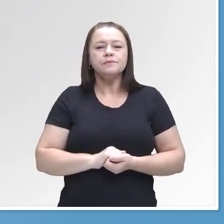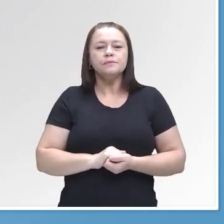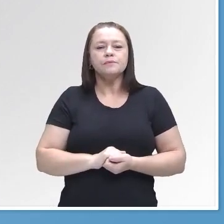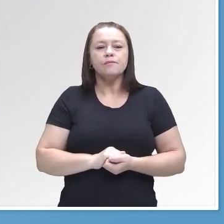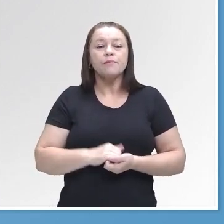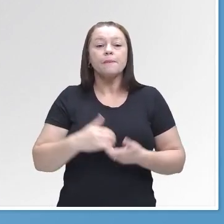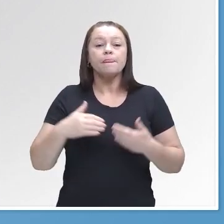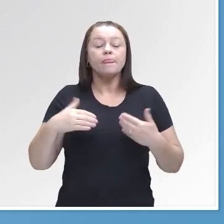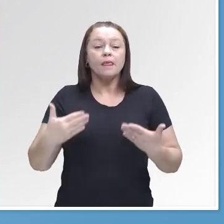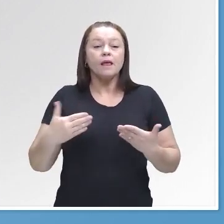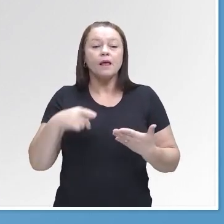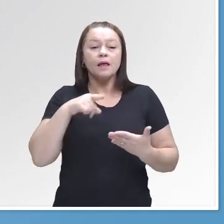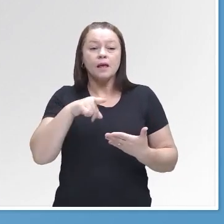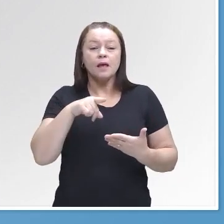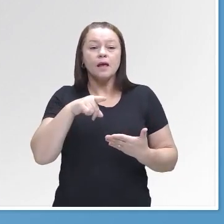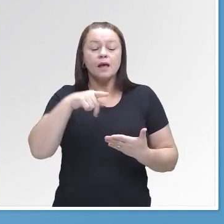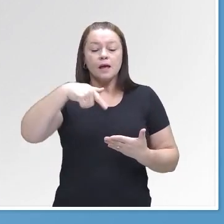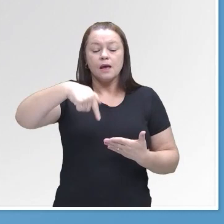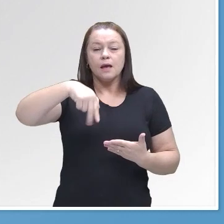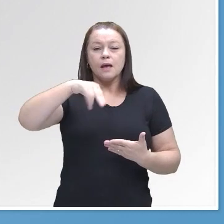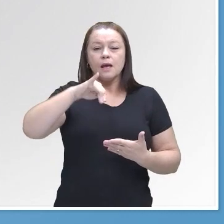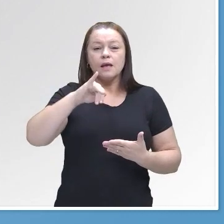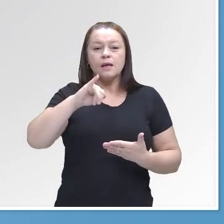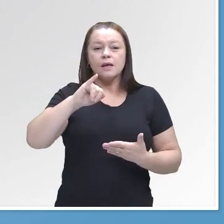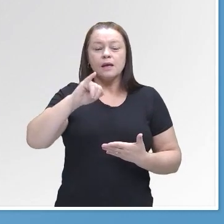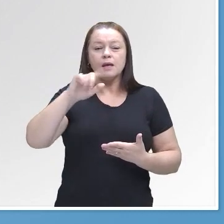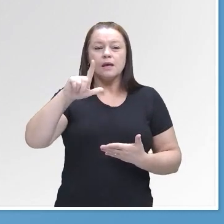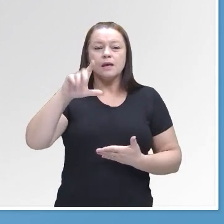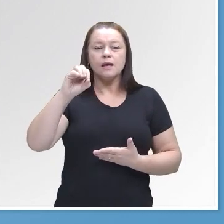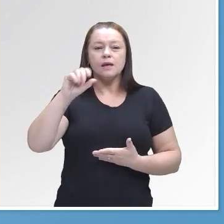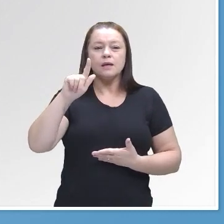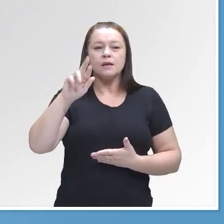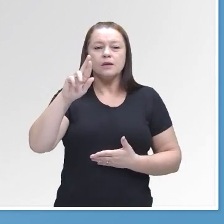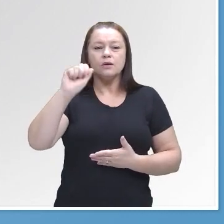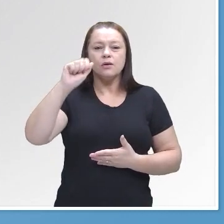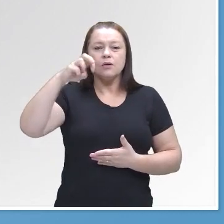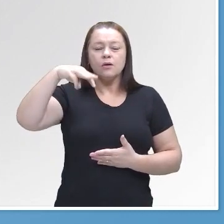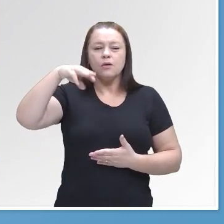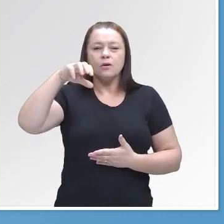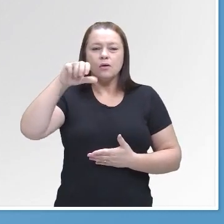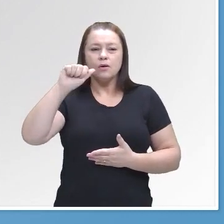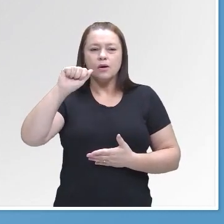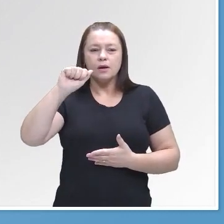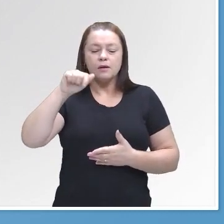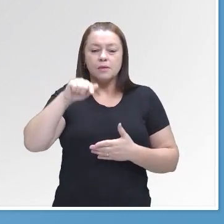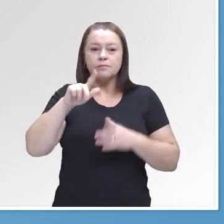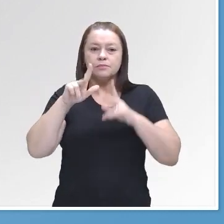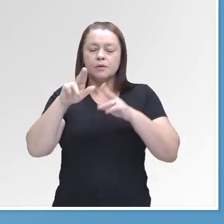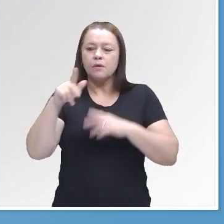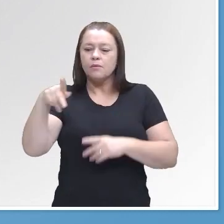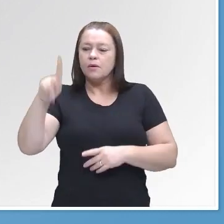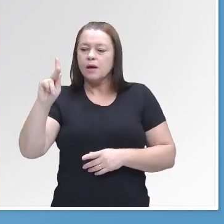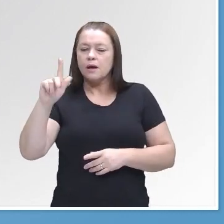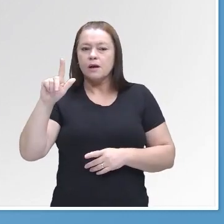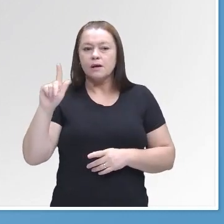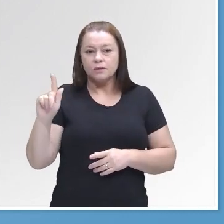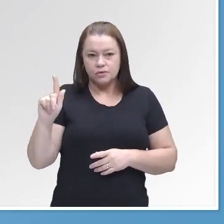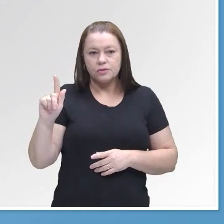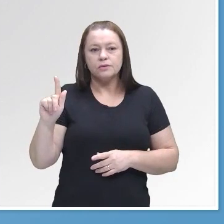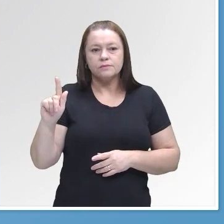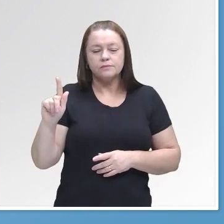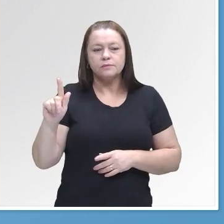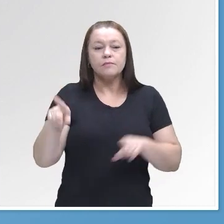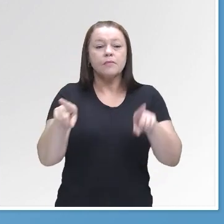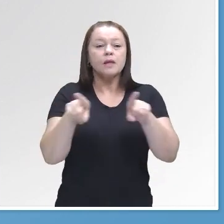que é representado pelas letras K, G. Já outra